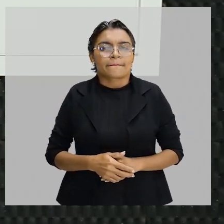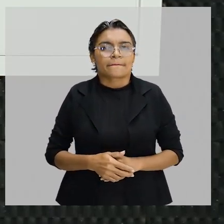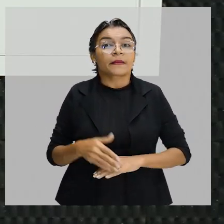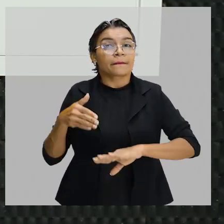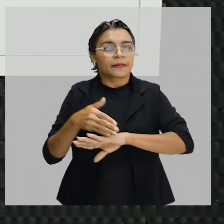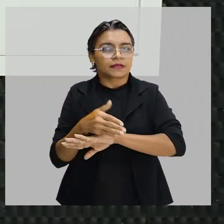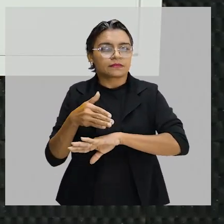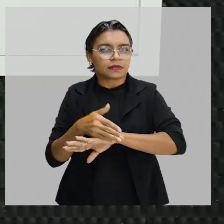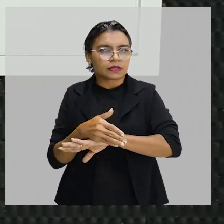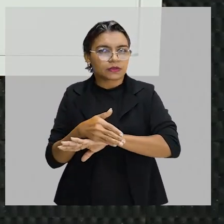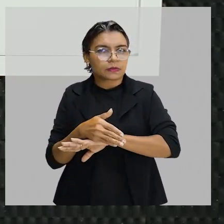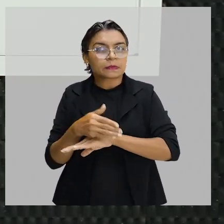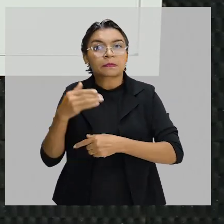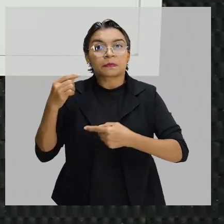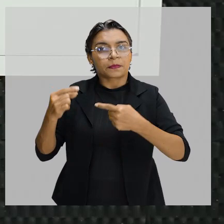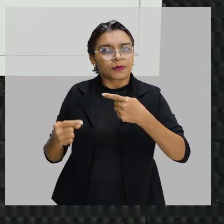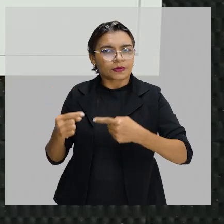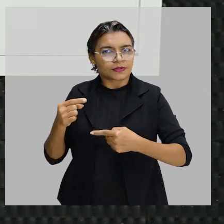política.